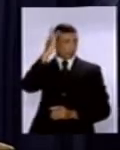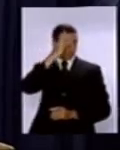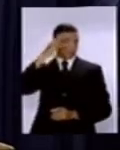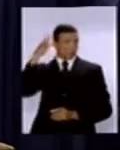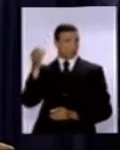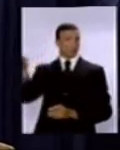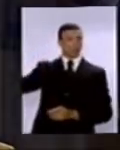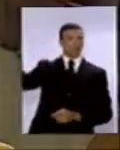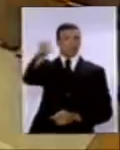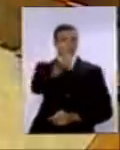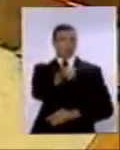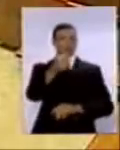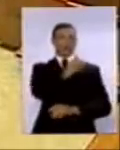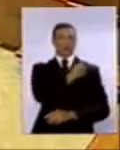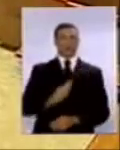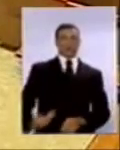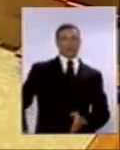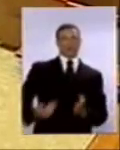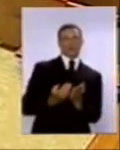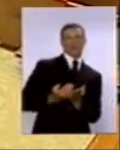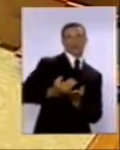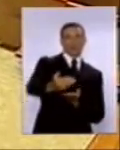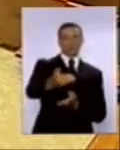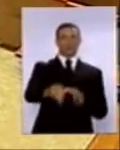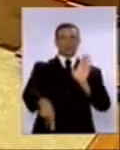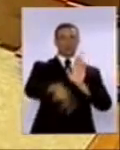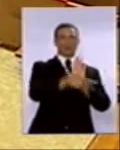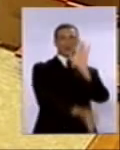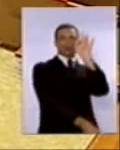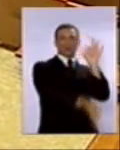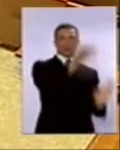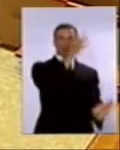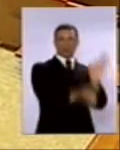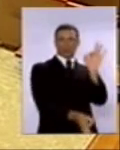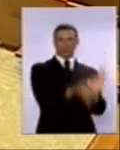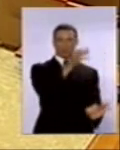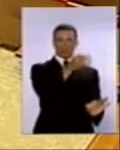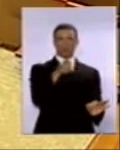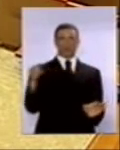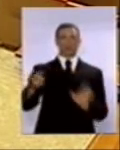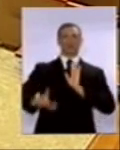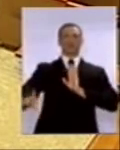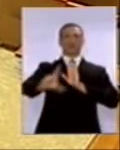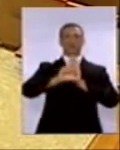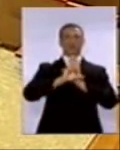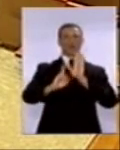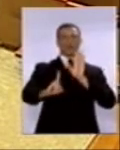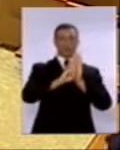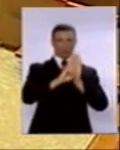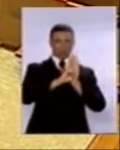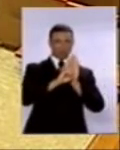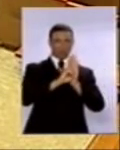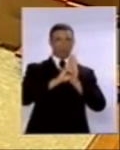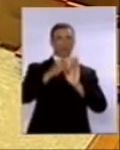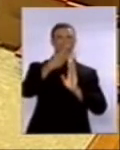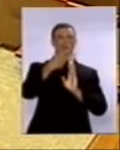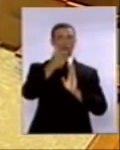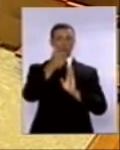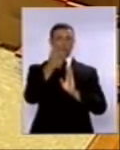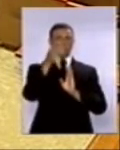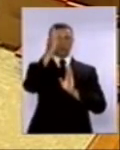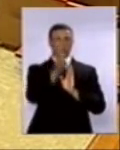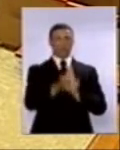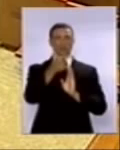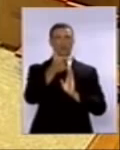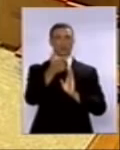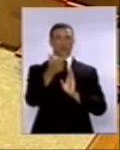cargo de ministro do supremo tribunal federal para o qual foi nomeado por decreto de 31 de outubro de 2012